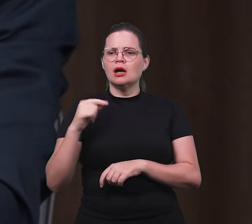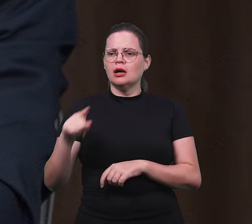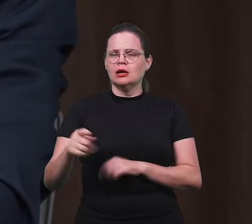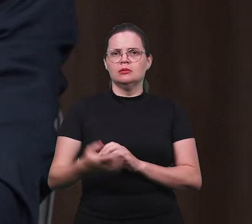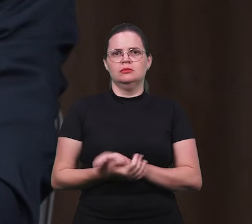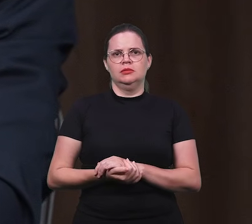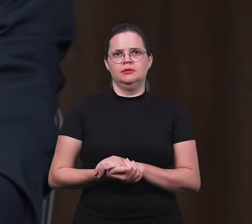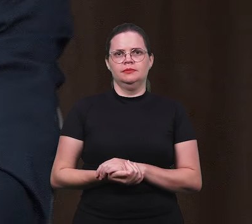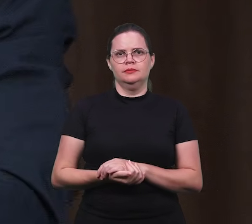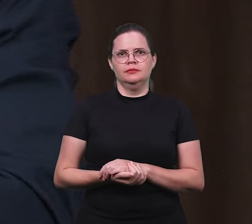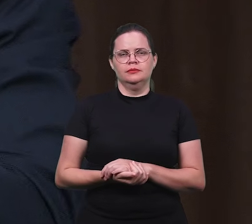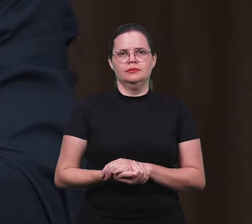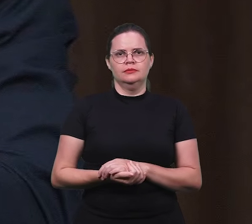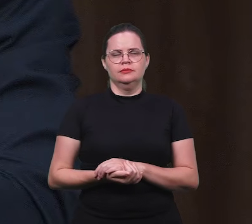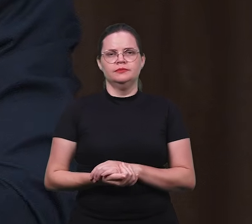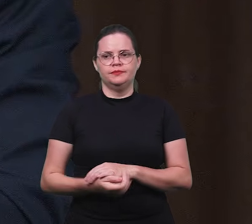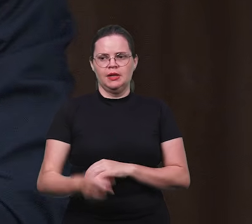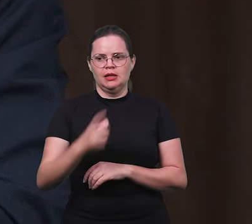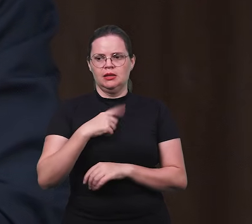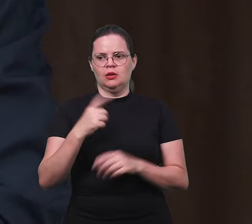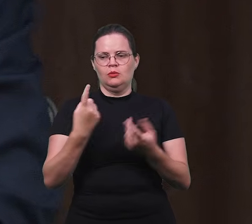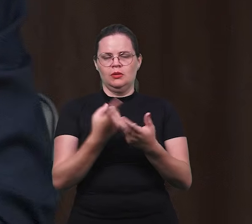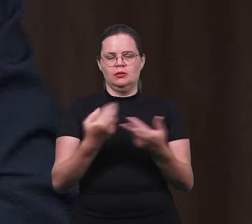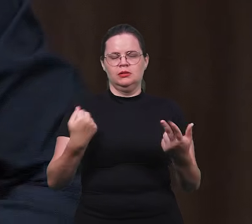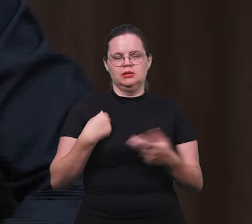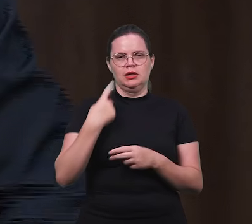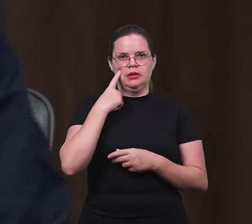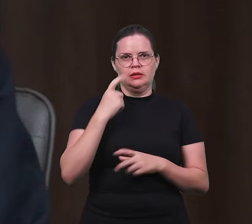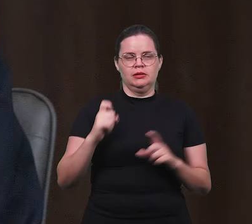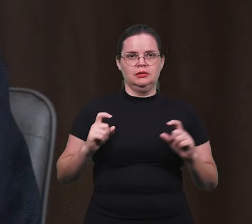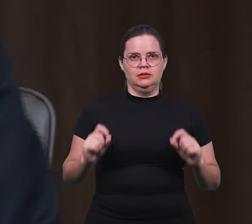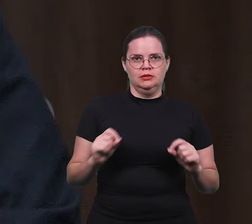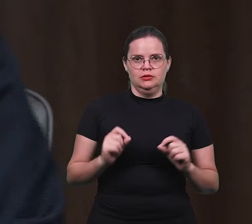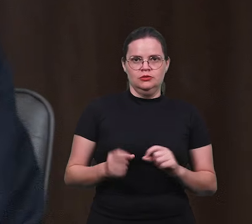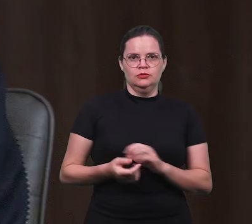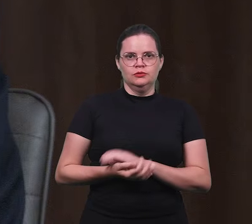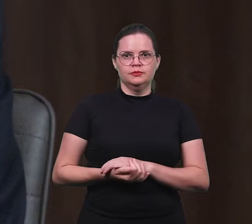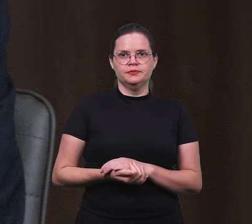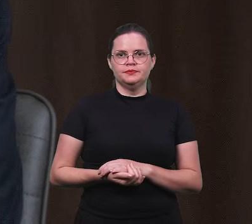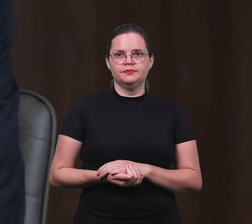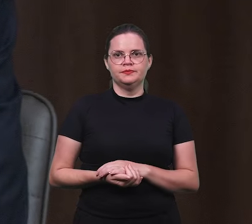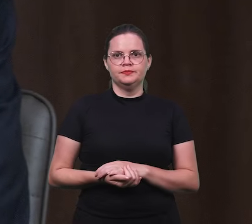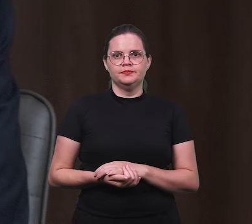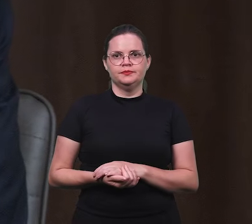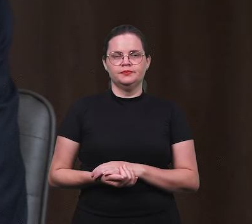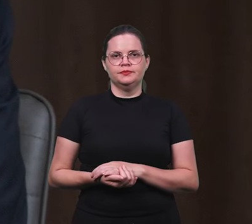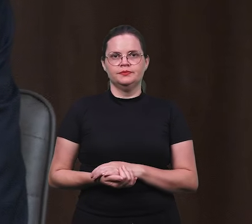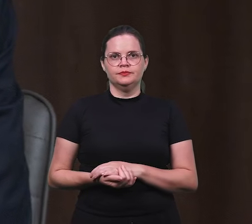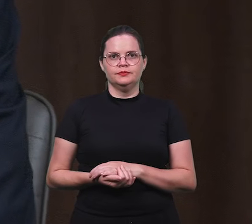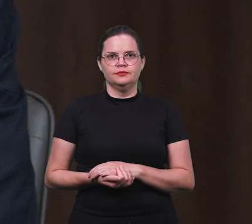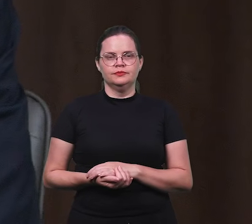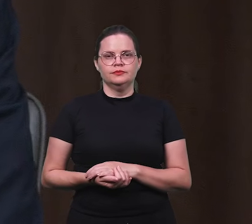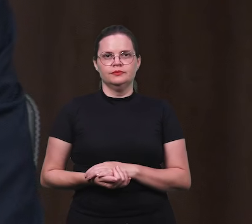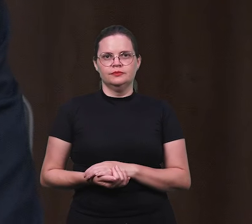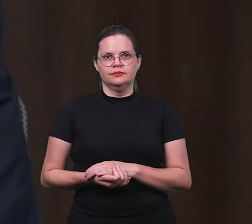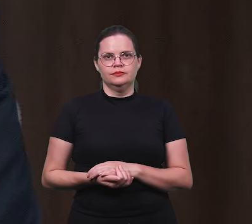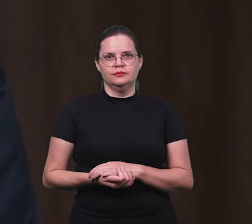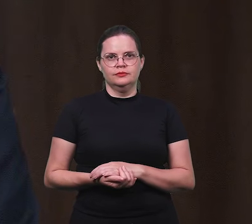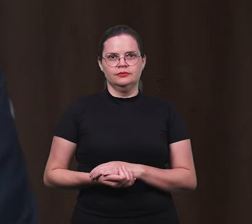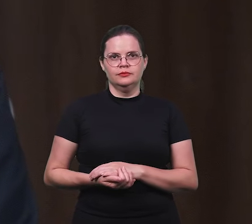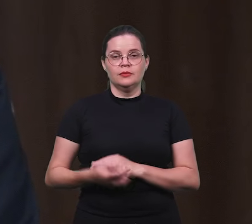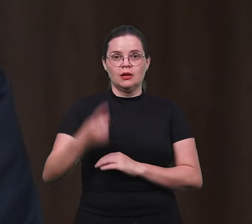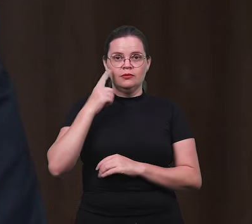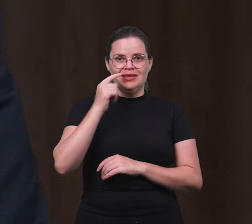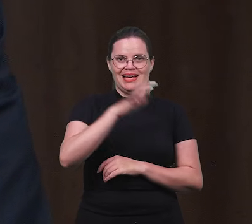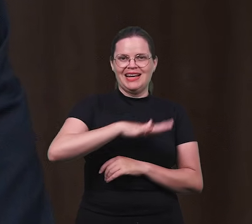geada, daqui a pouco. Sim. Porque aí é um ponto interessante, né, Guilherme? Lembra que o senhor cresceu naquela região ali,